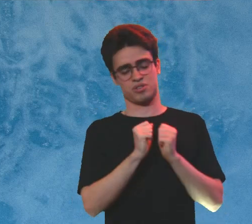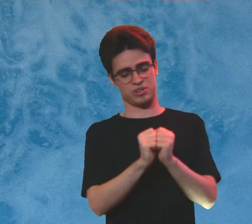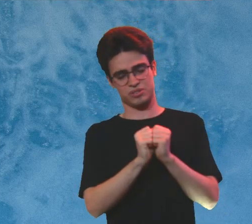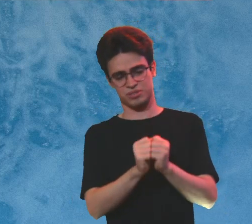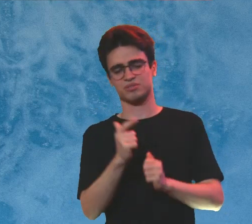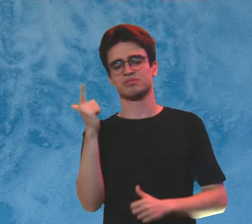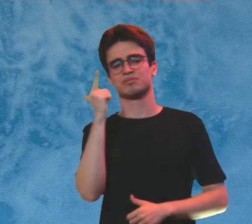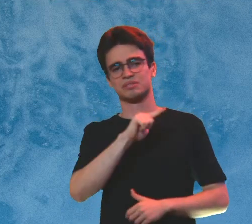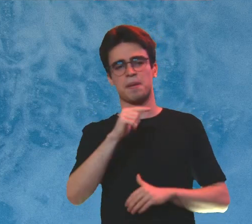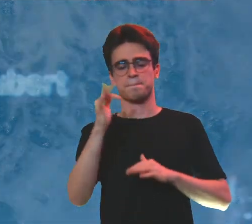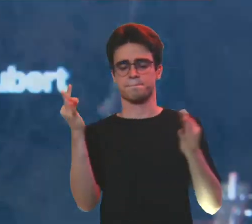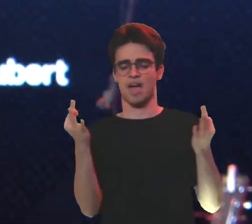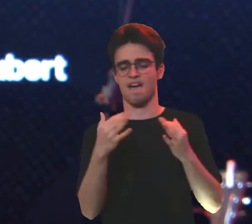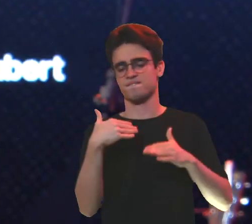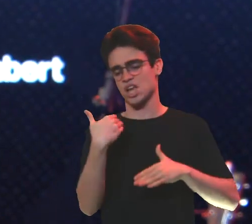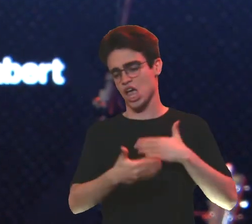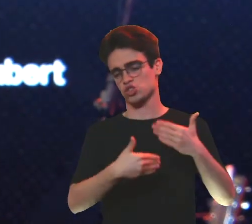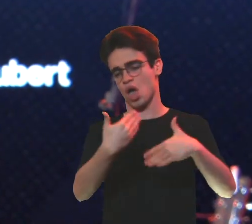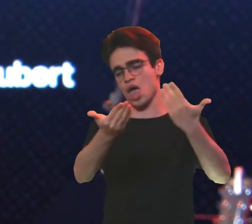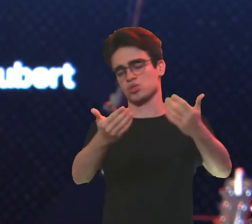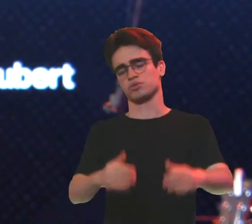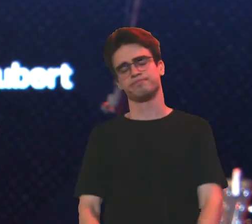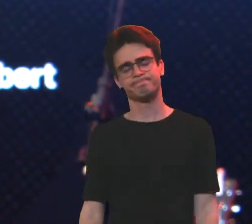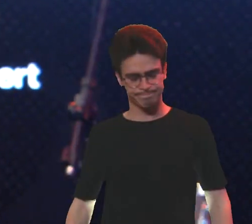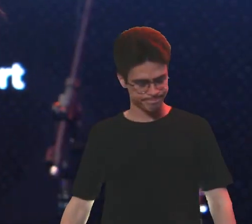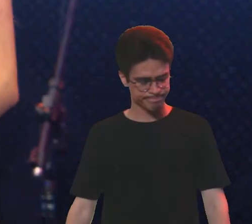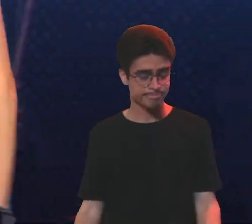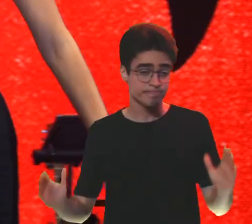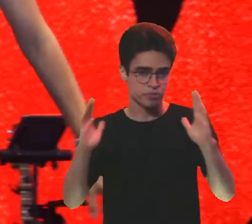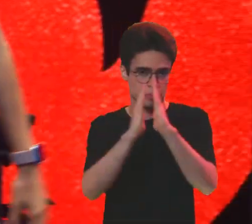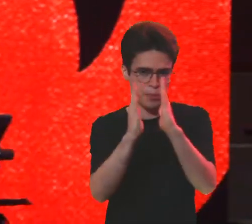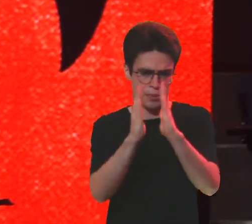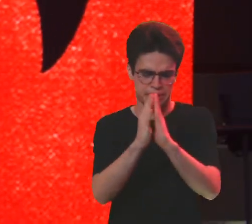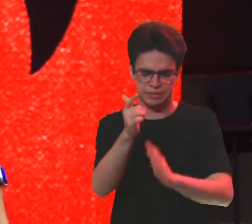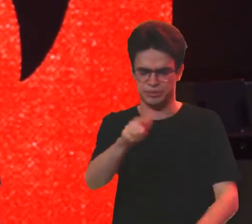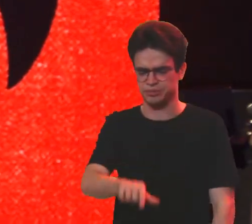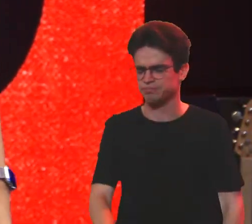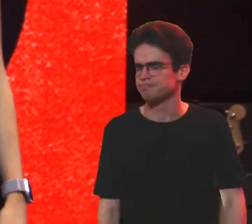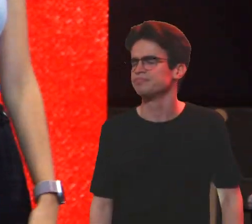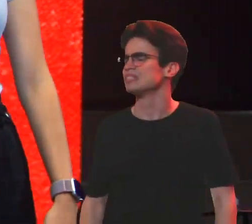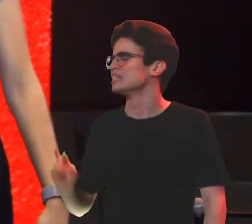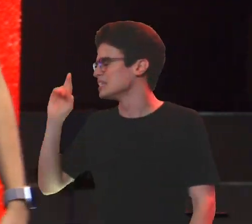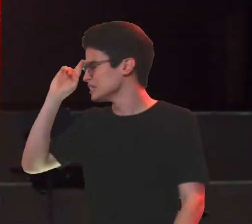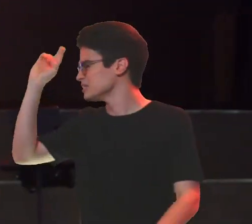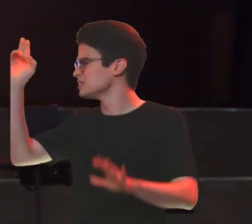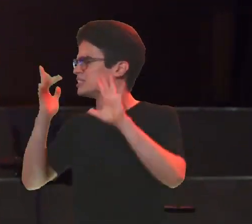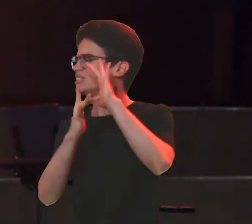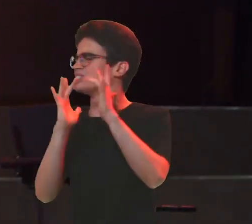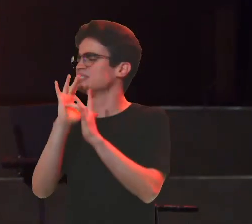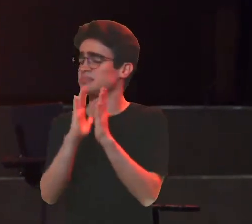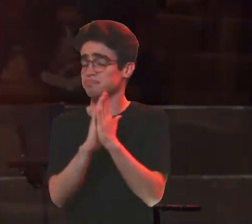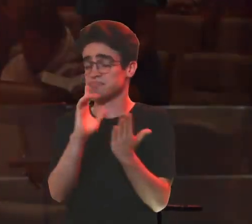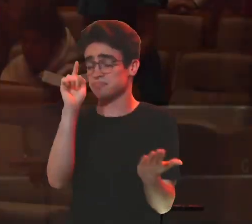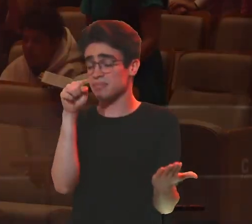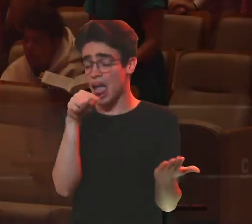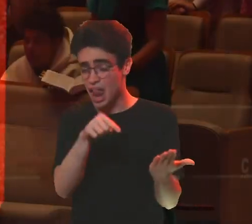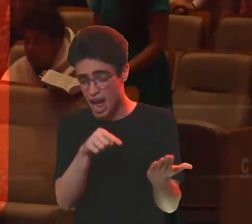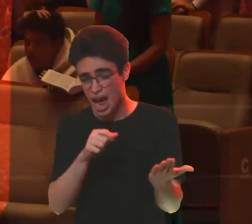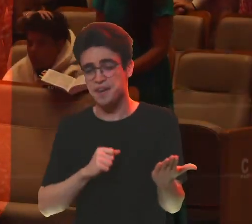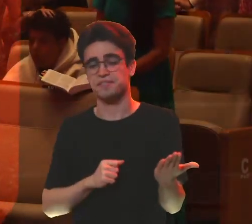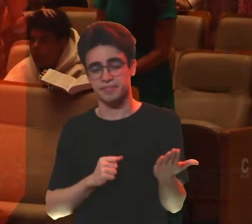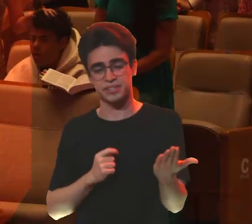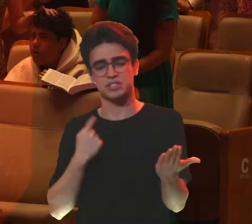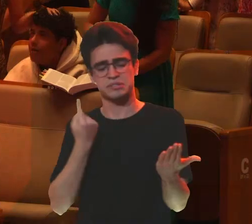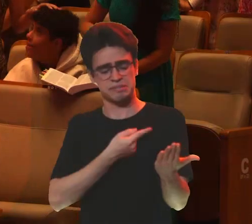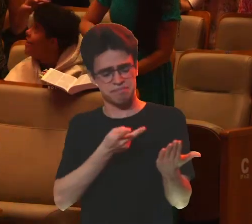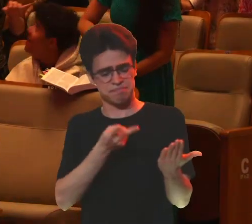eles aperfeiçoados. Feche seu olho de novo que a gente vai orar. Senhor Jesus, essa é a tua palavra, Deus. Nós